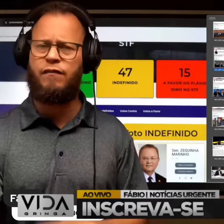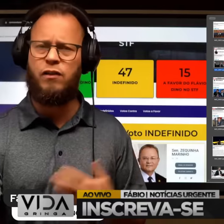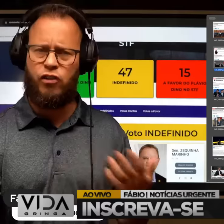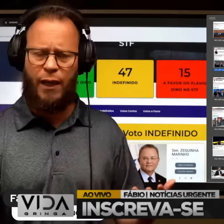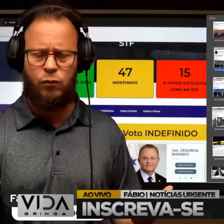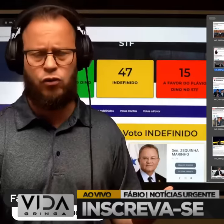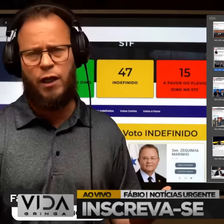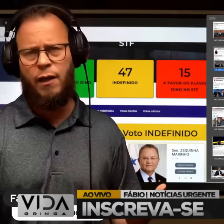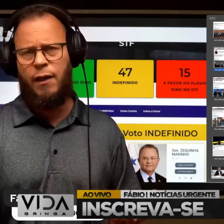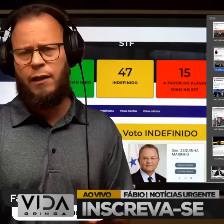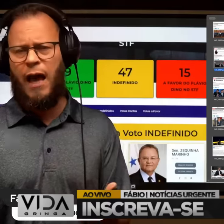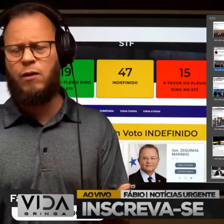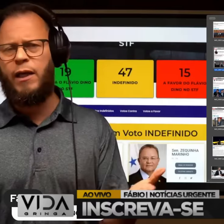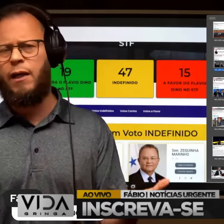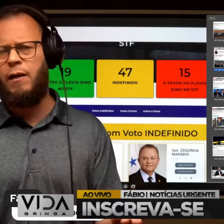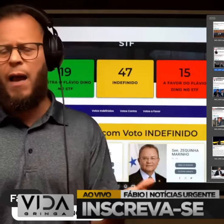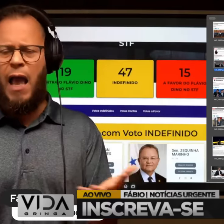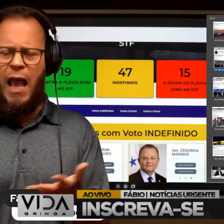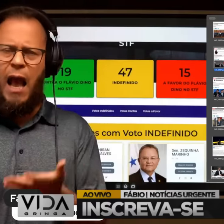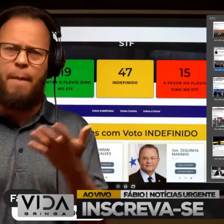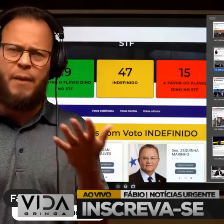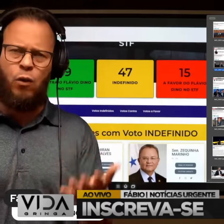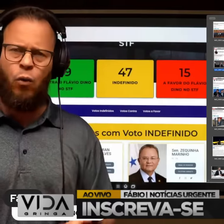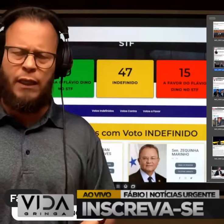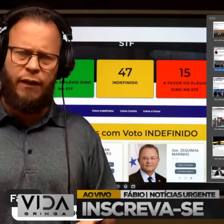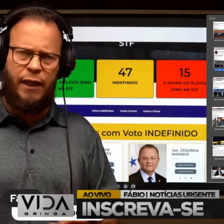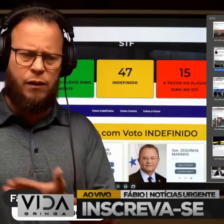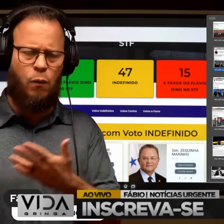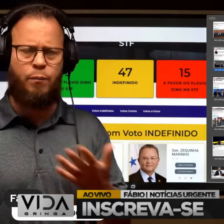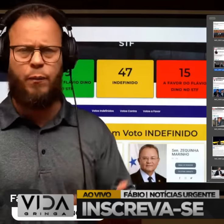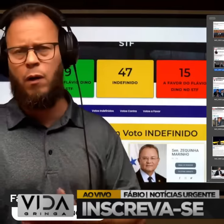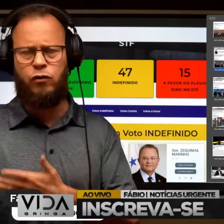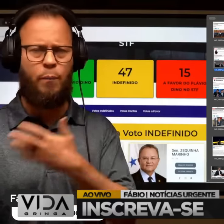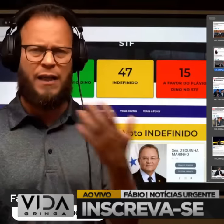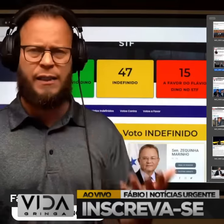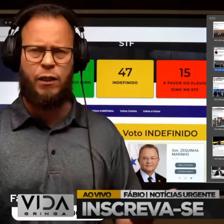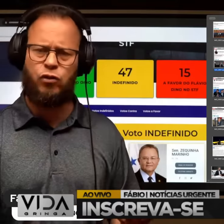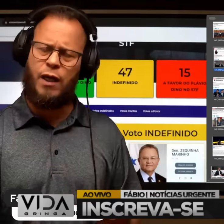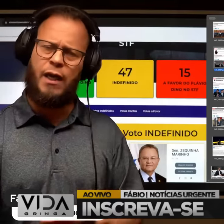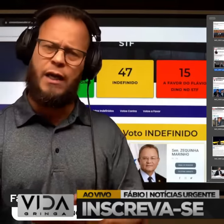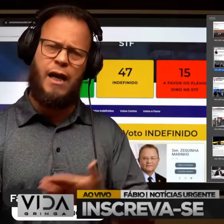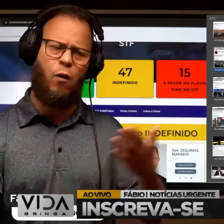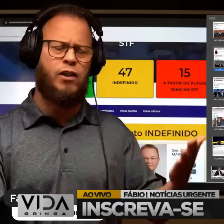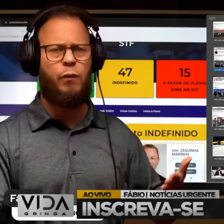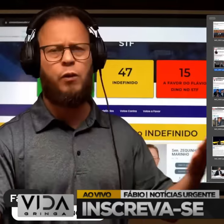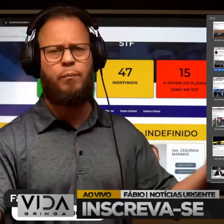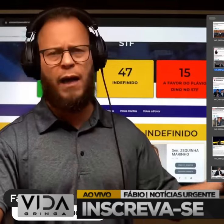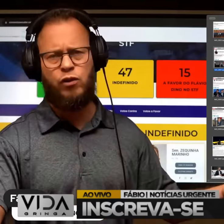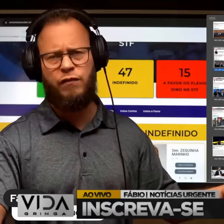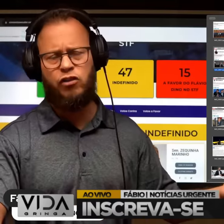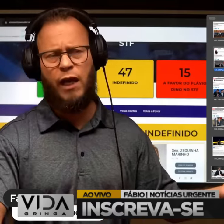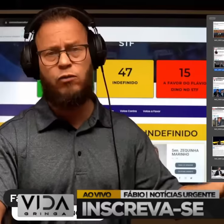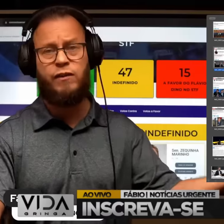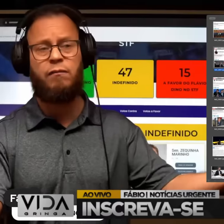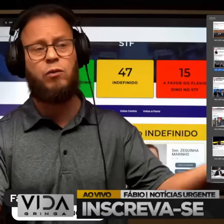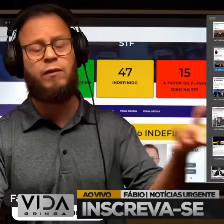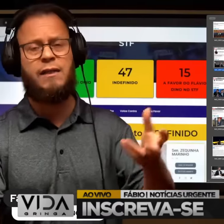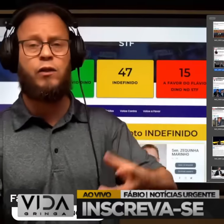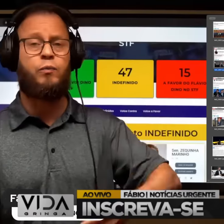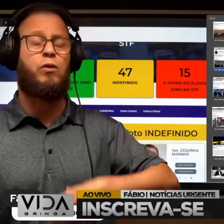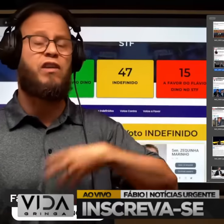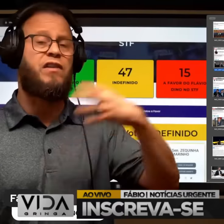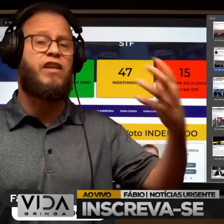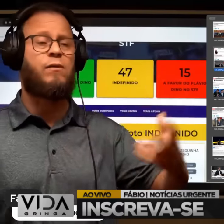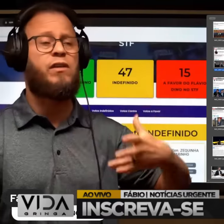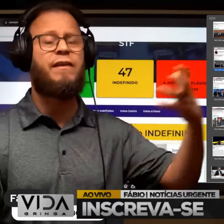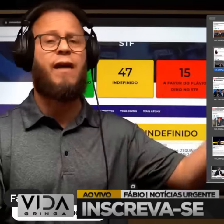senadores evangélicos. Claro que a Gama é amigona deles, são parceiros, e agora estão indo para os evangélicos tentando trazê-los,